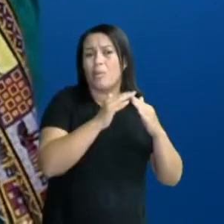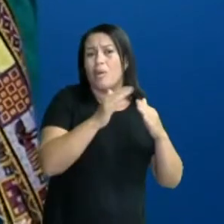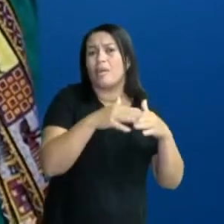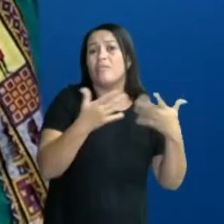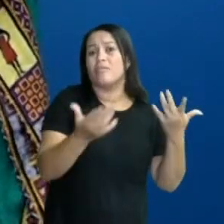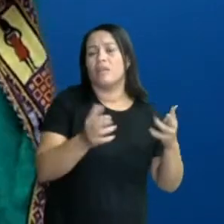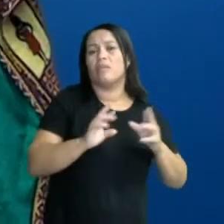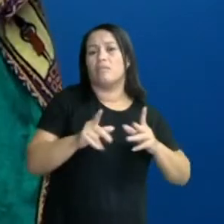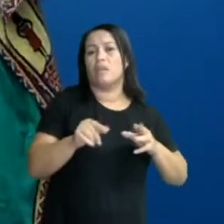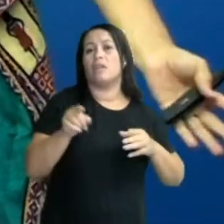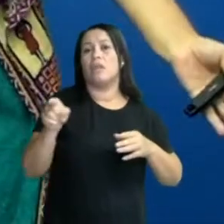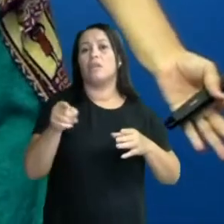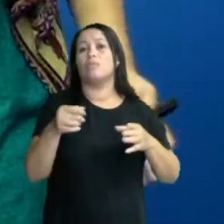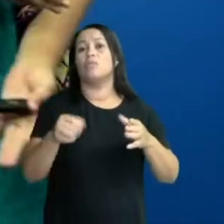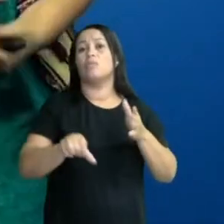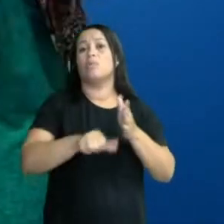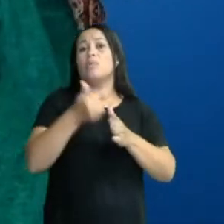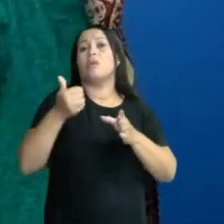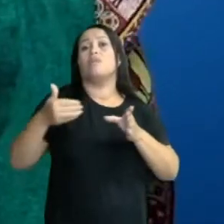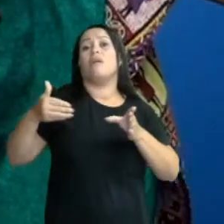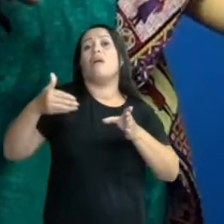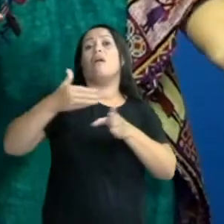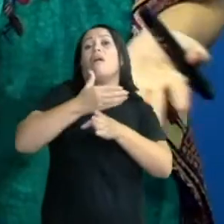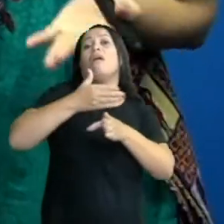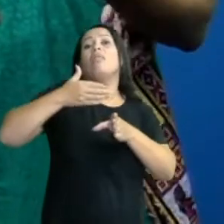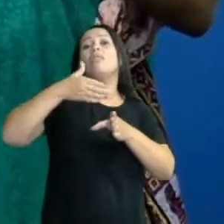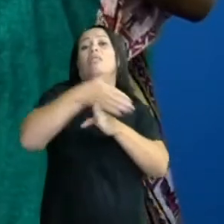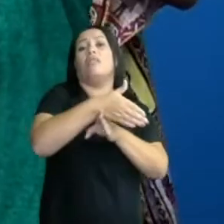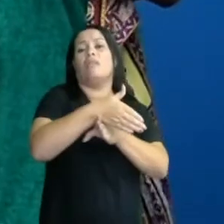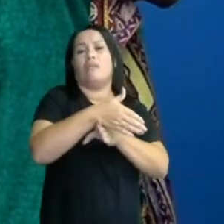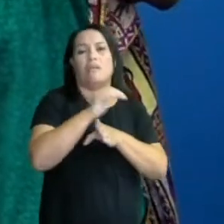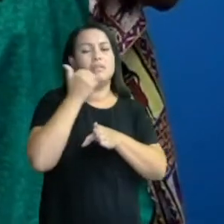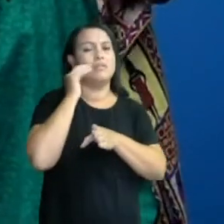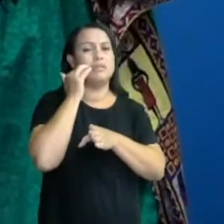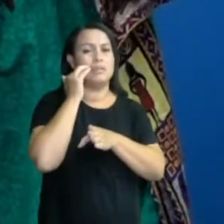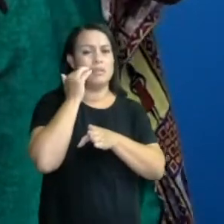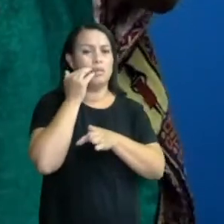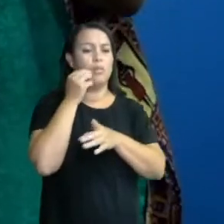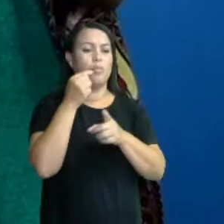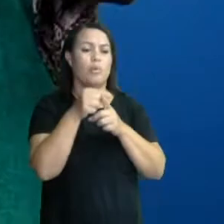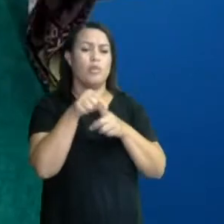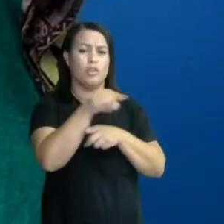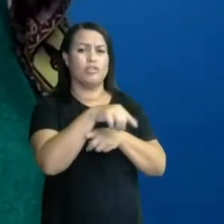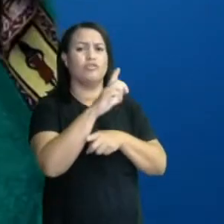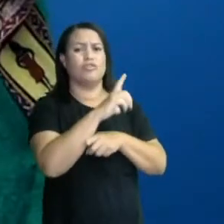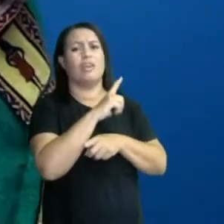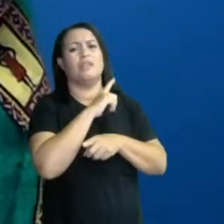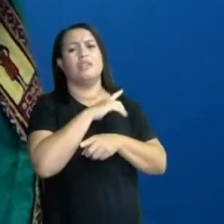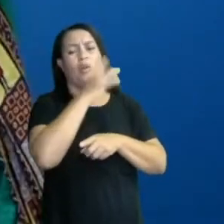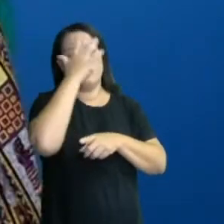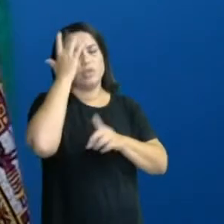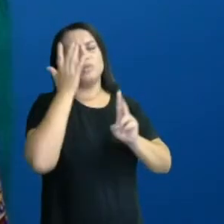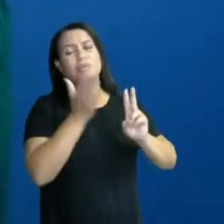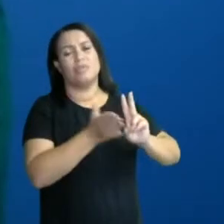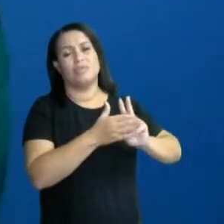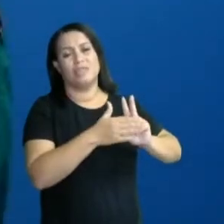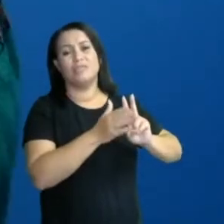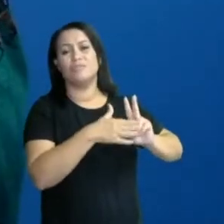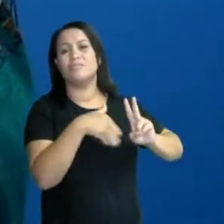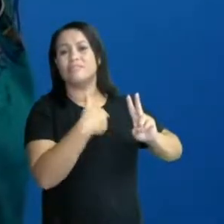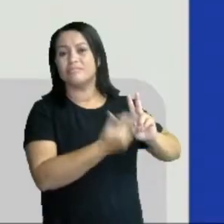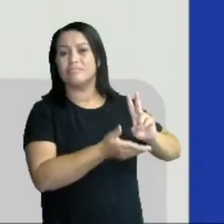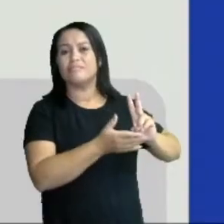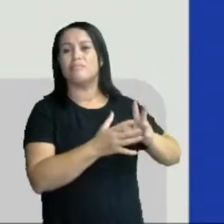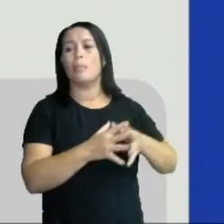No caso, eles foram os primeiros invasores, os primeiros a, enfim, entrarem em conflito com os povos originários,